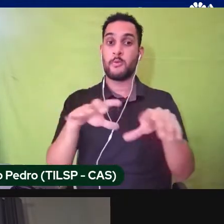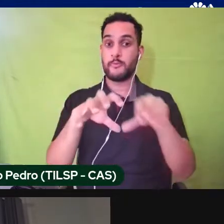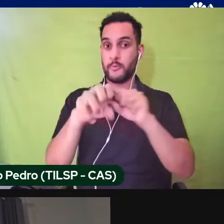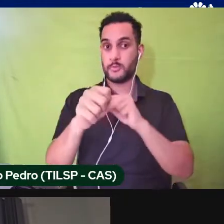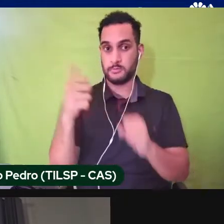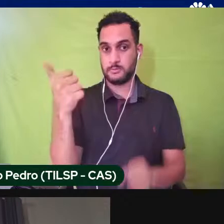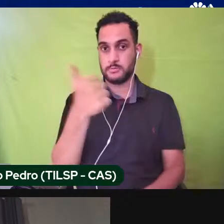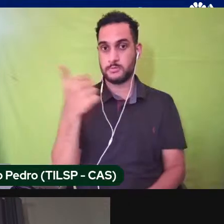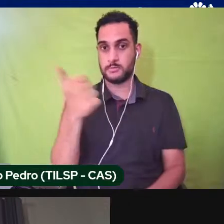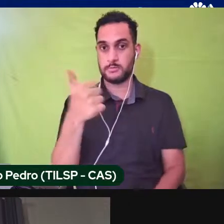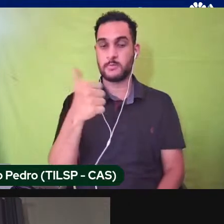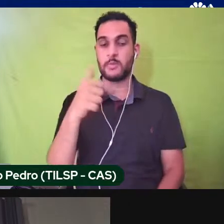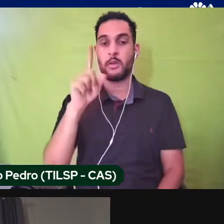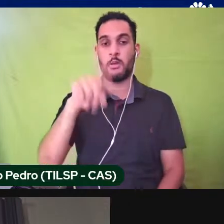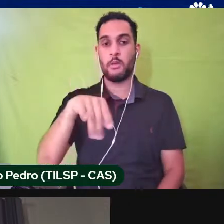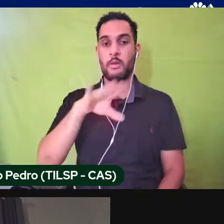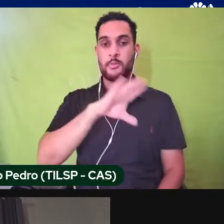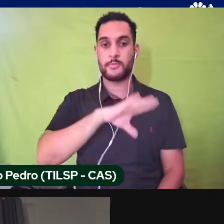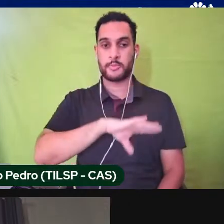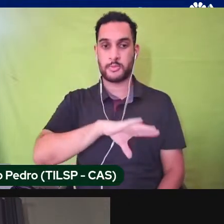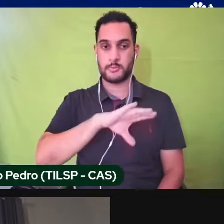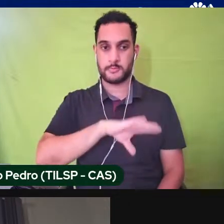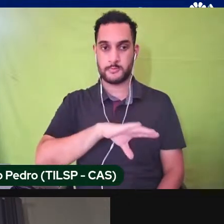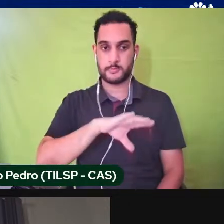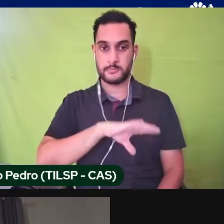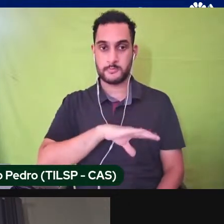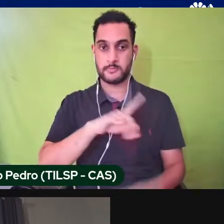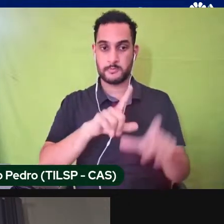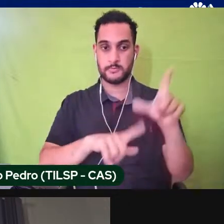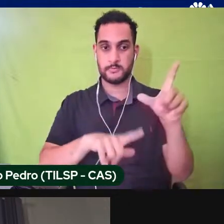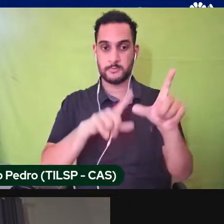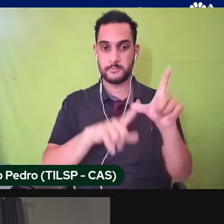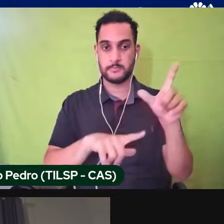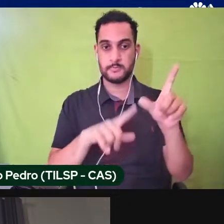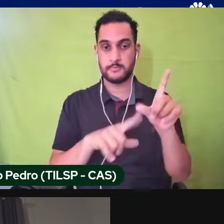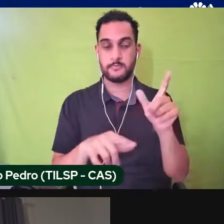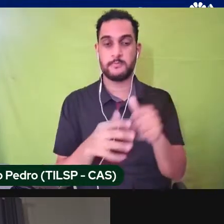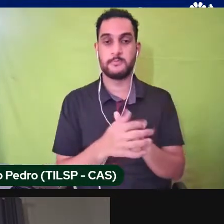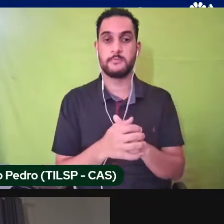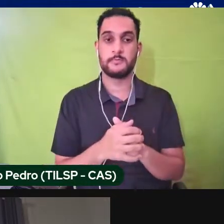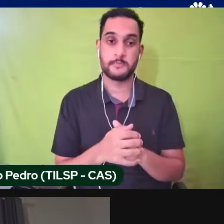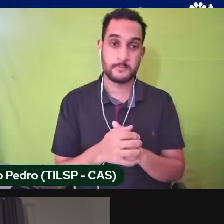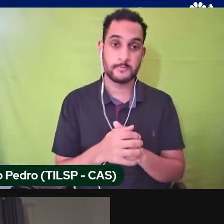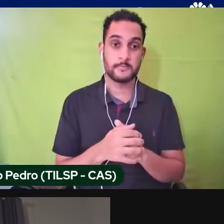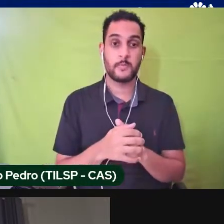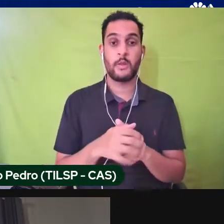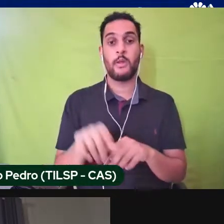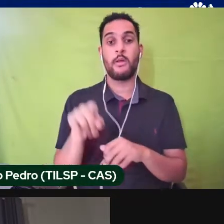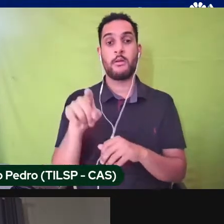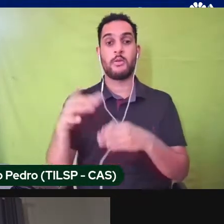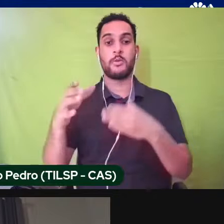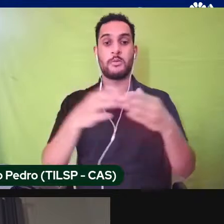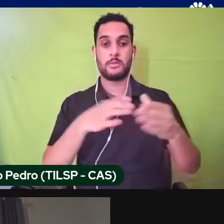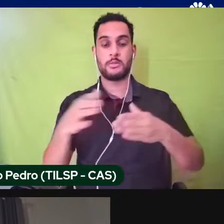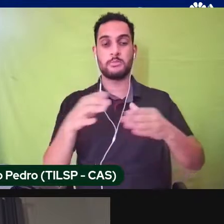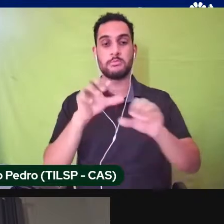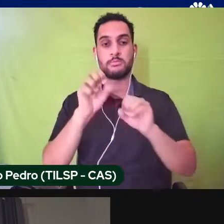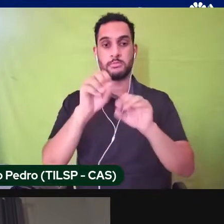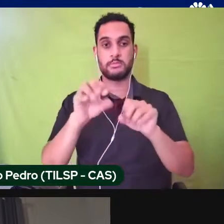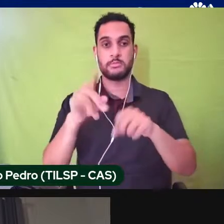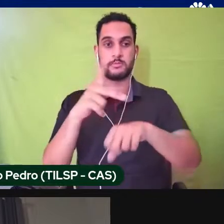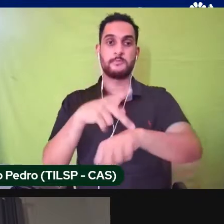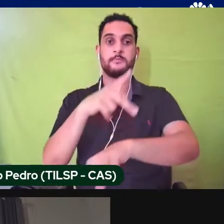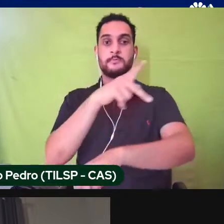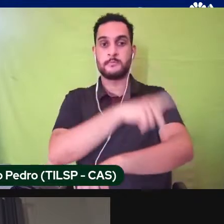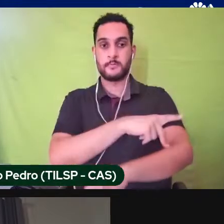Inglês. Suas atividades de voluntariado. Ela é coordenadora nacional de Educação e Ação Pedagógica, né, da